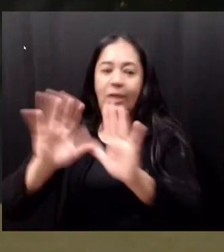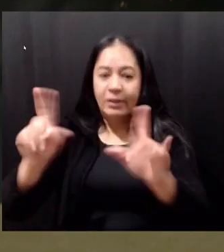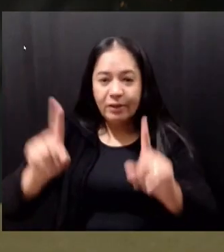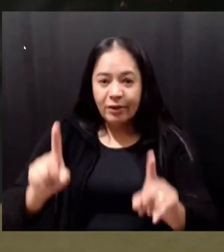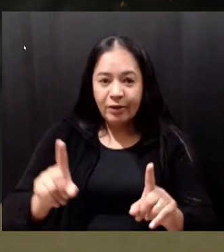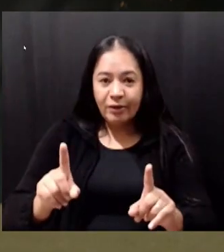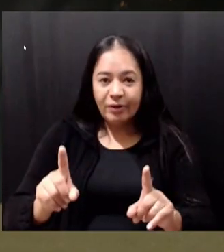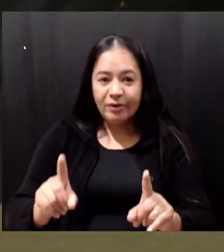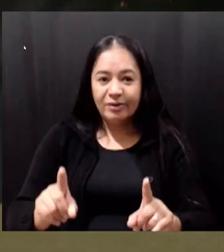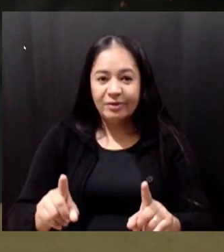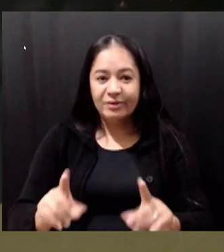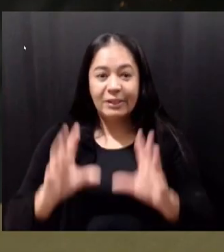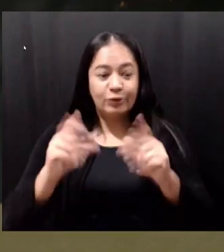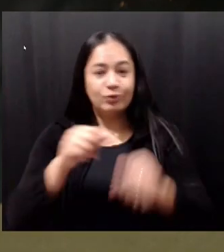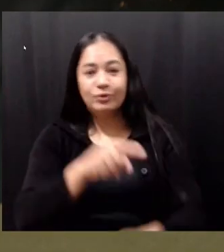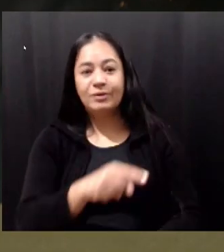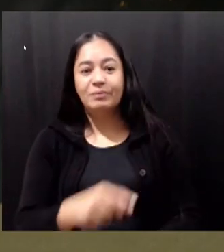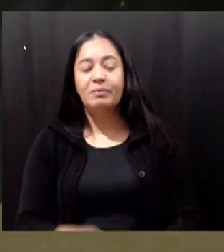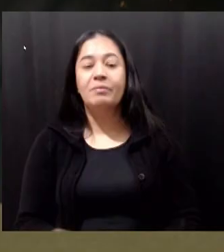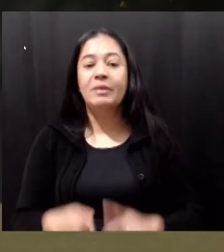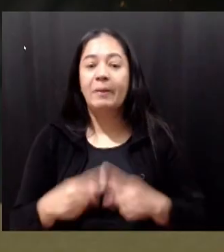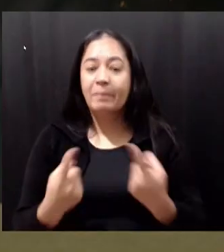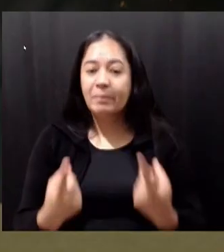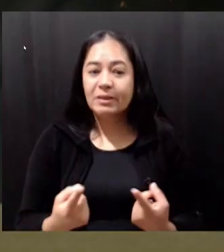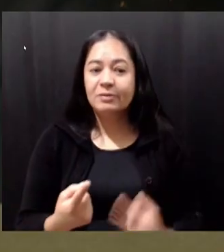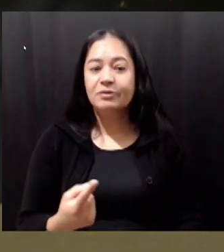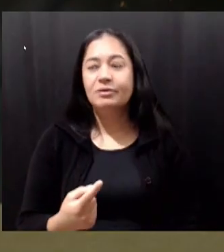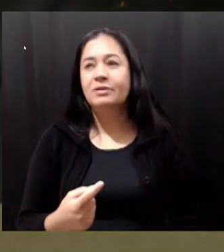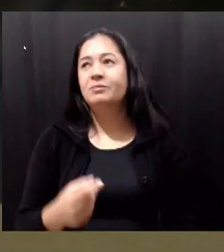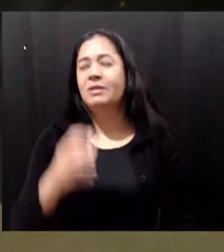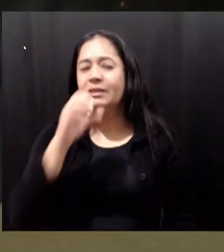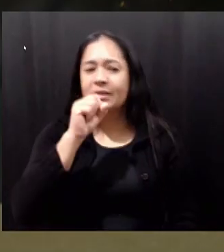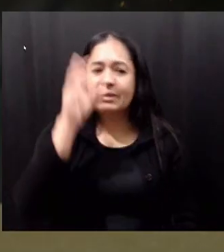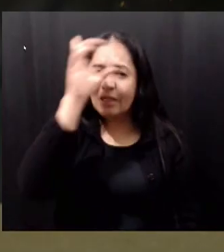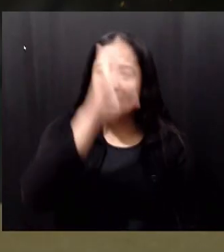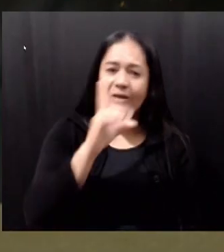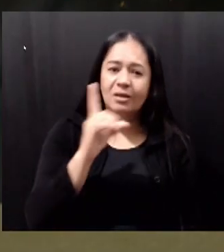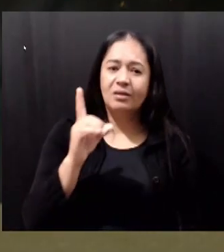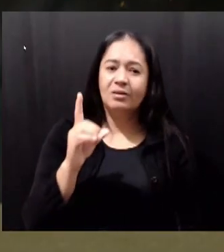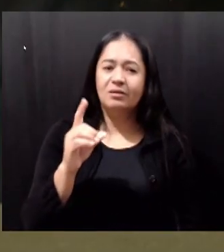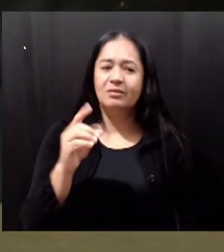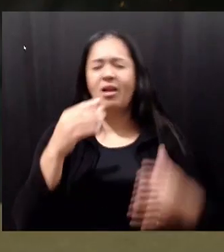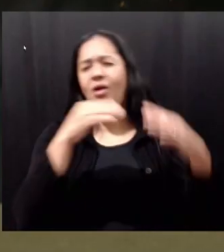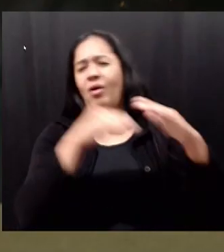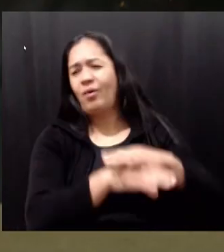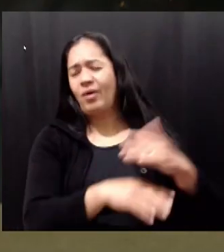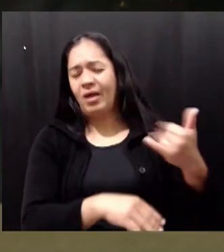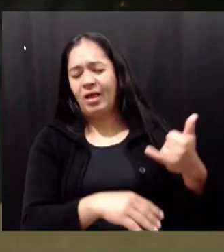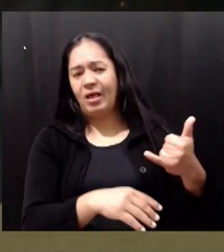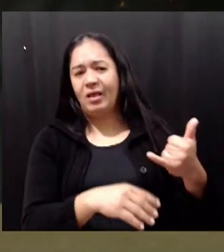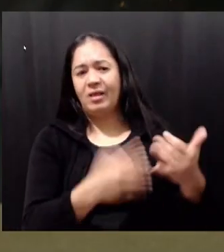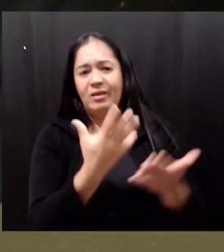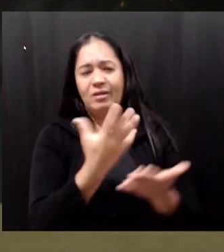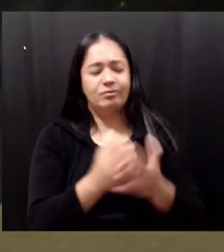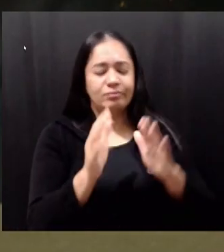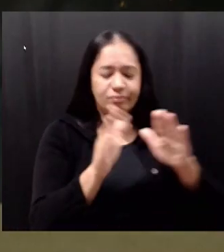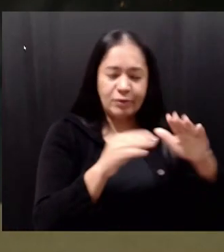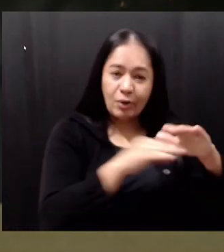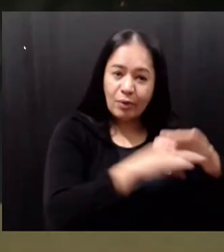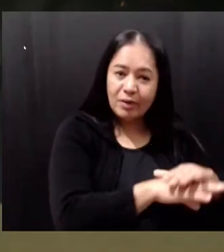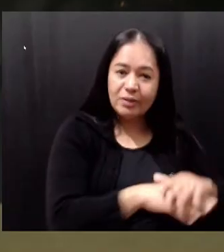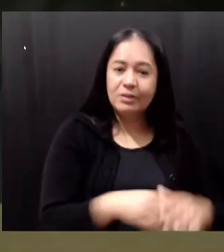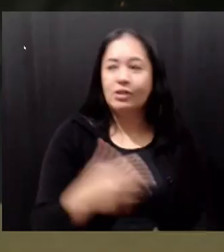fazer como, né? Isso. Mas, tipo assim, no final de semana, espera aí, guarda o smartphone na bolsa e fica com aquele aparelho, porque se